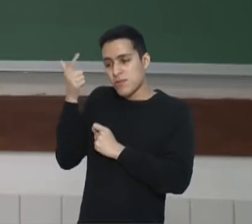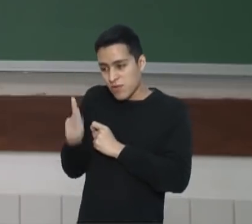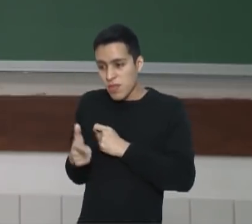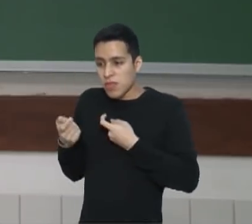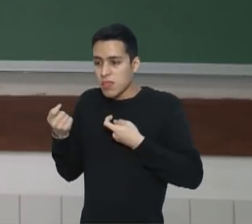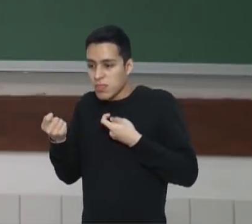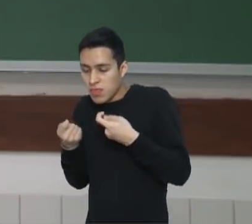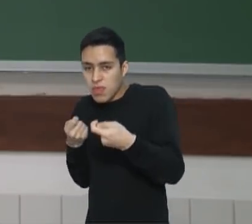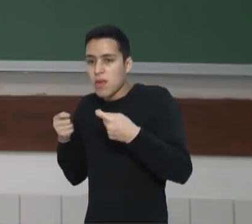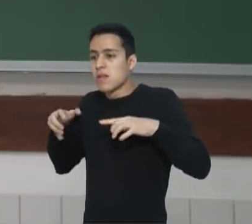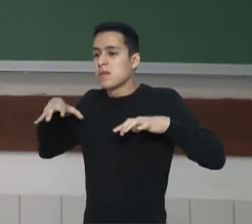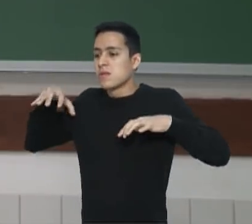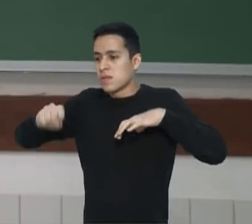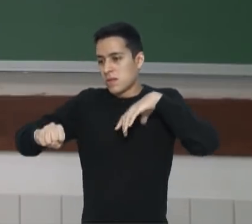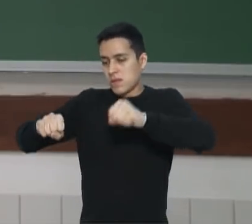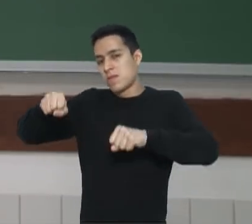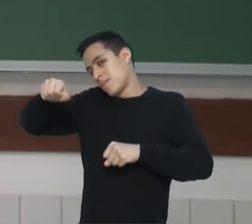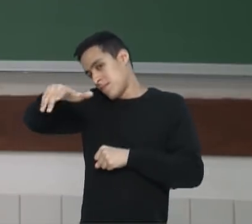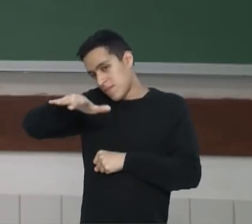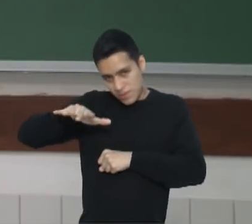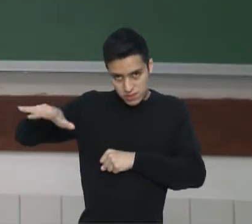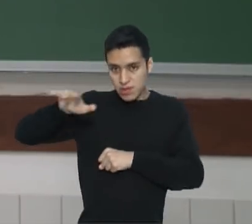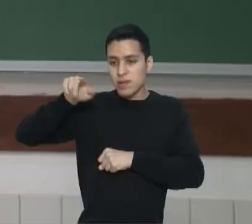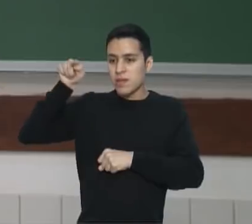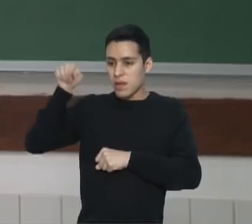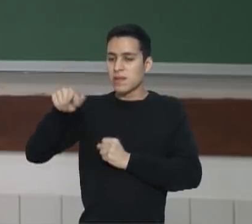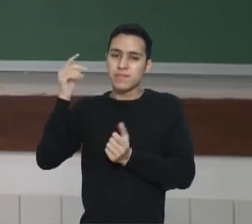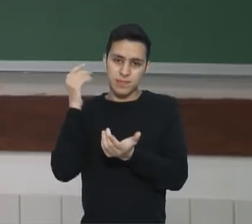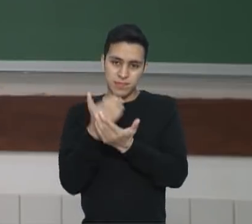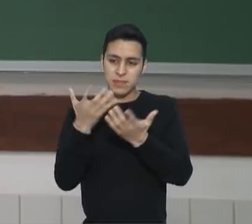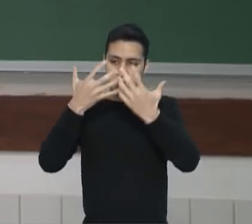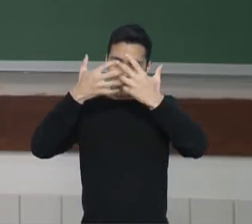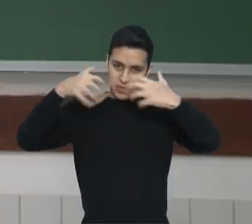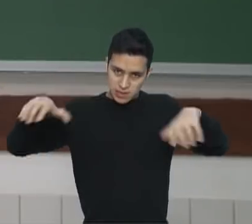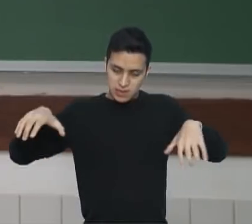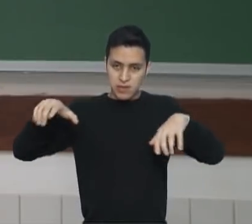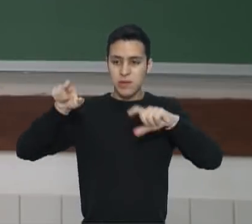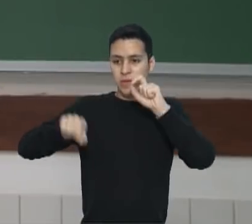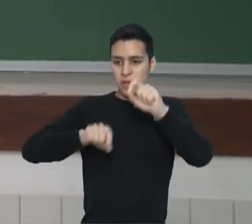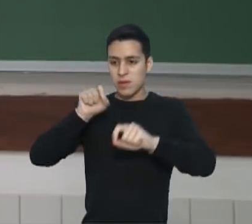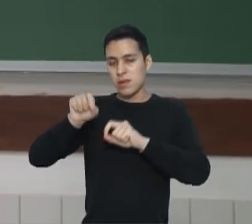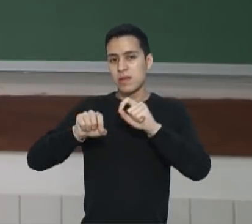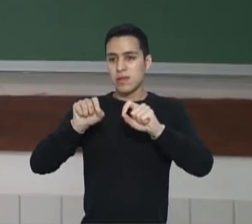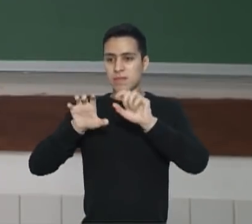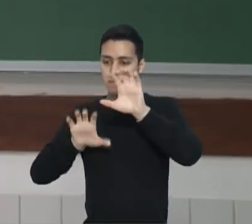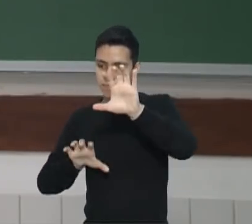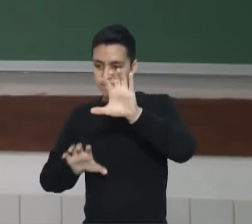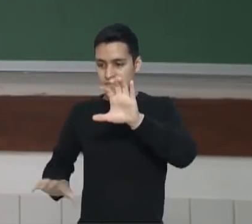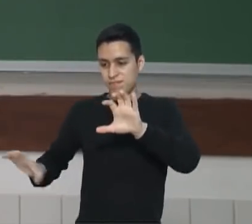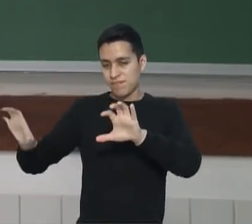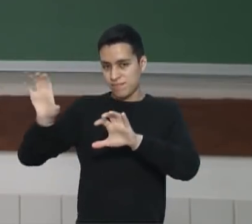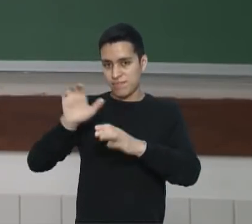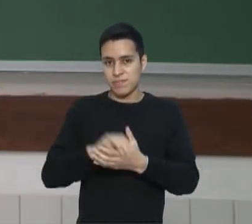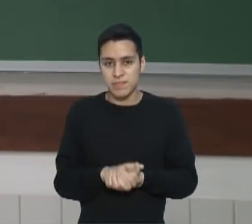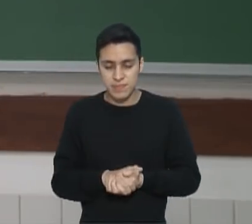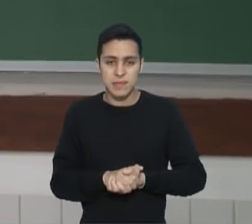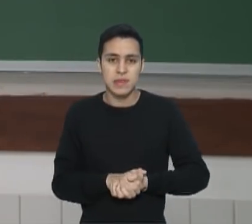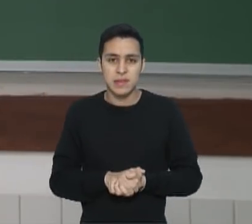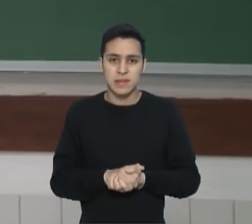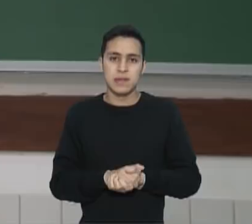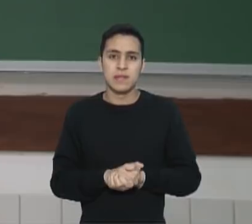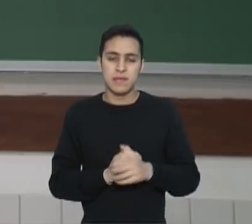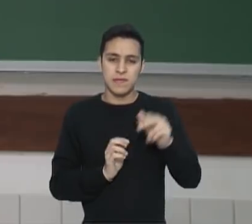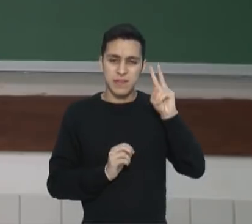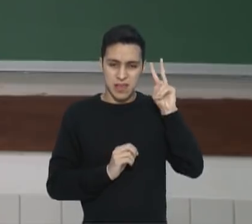controle imperial sobre a região, resultando na divisão da Indochina em Laos, o Camboja e o Vietnã, Vietnã do